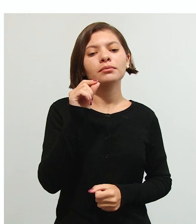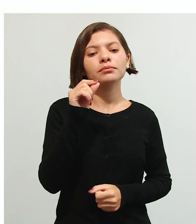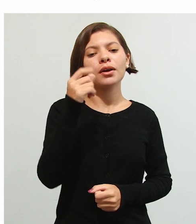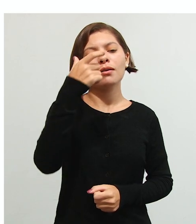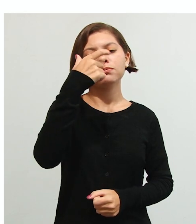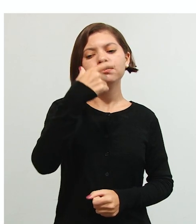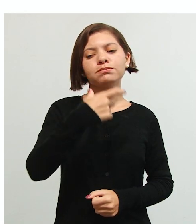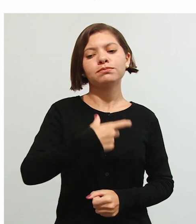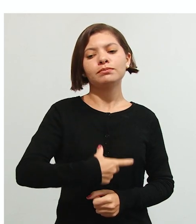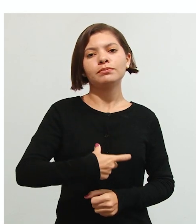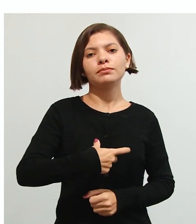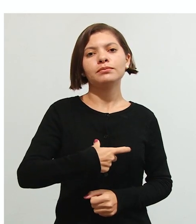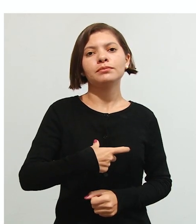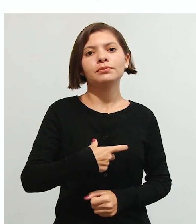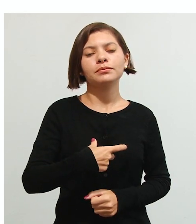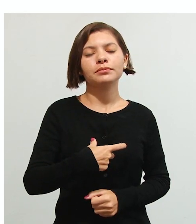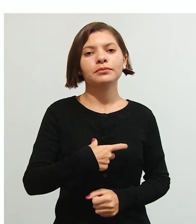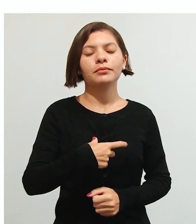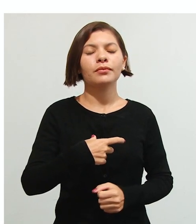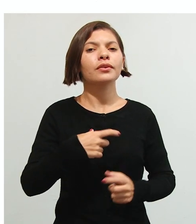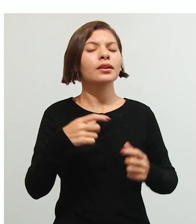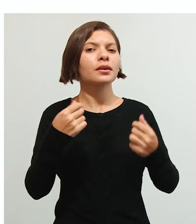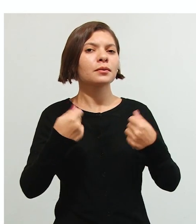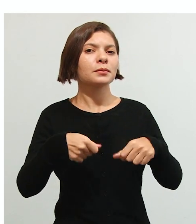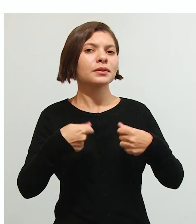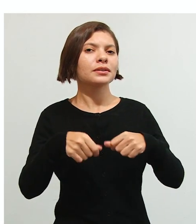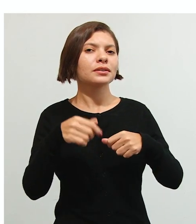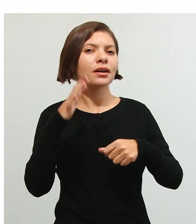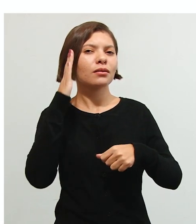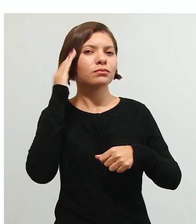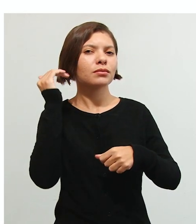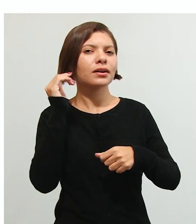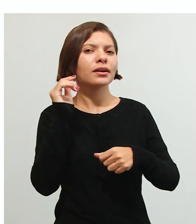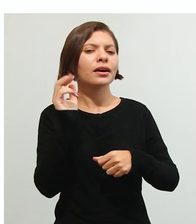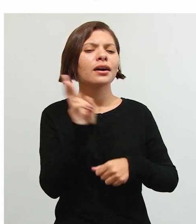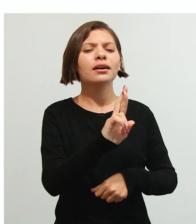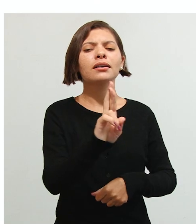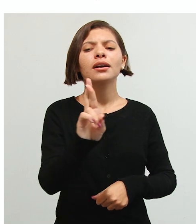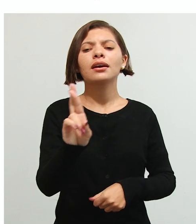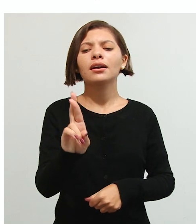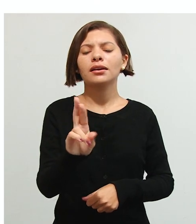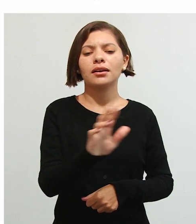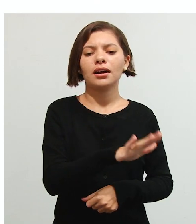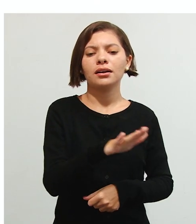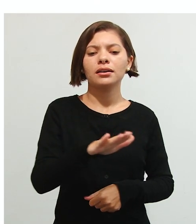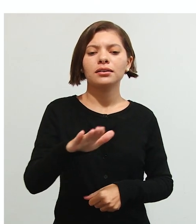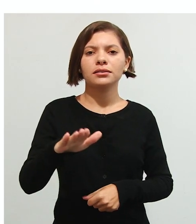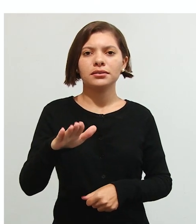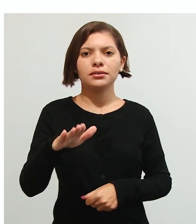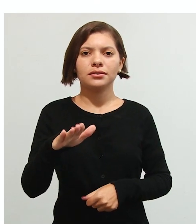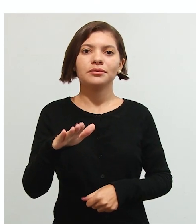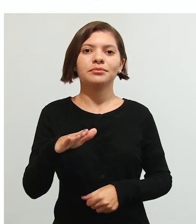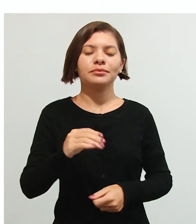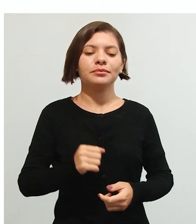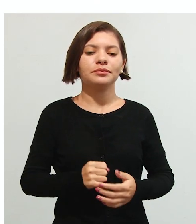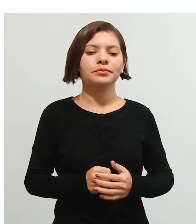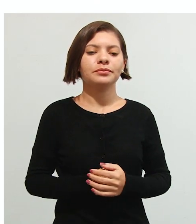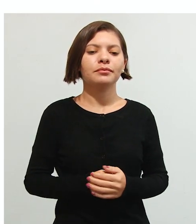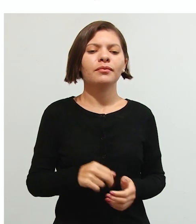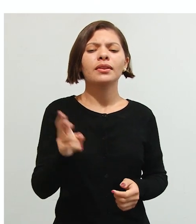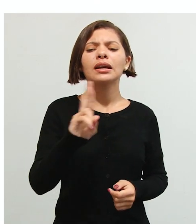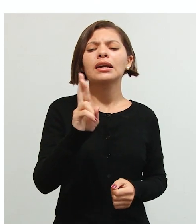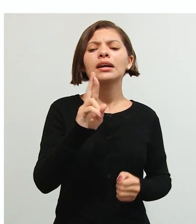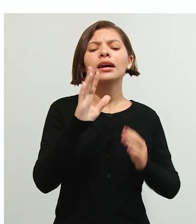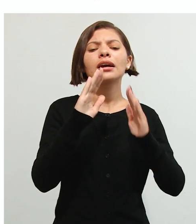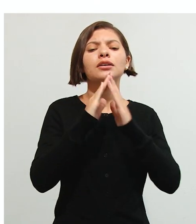de identidade. A gente precisa saber quem são as crianças, os adultos que atuam com essas crianças e